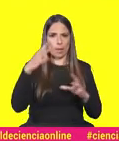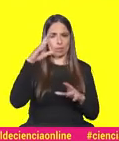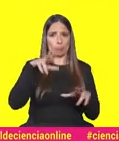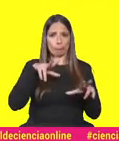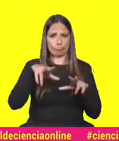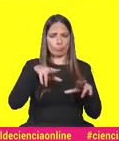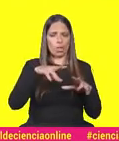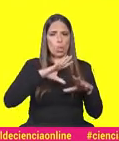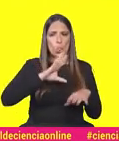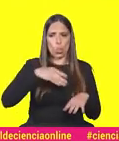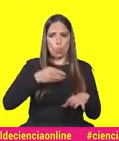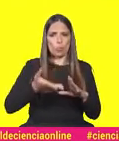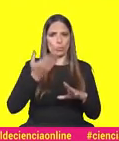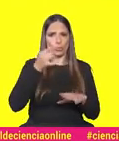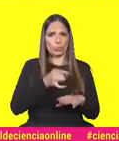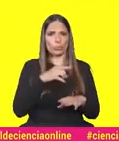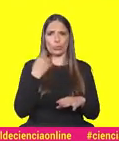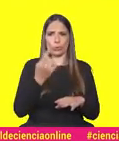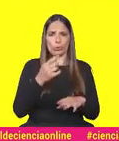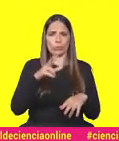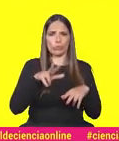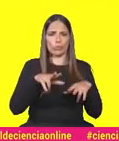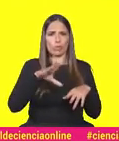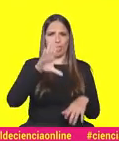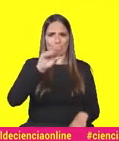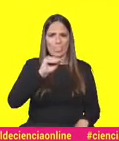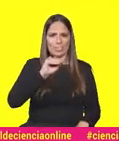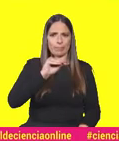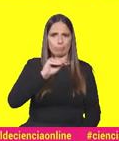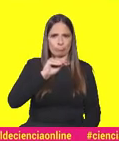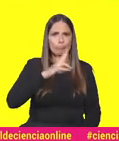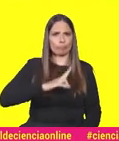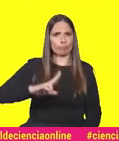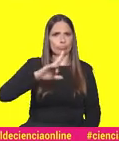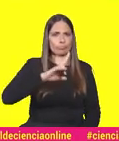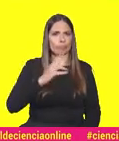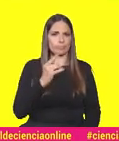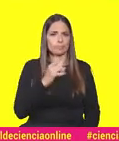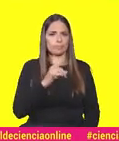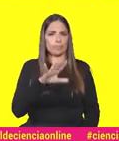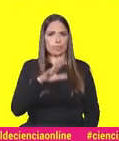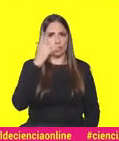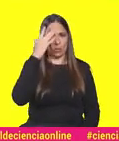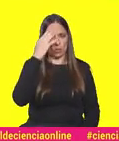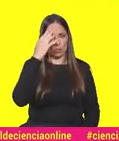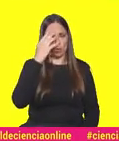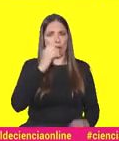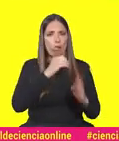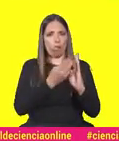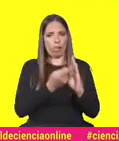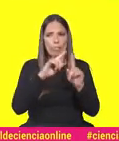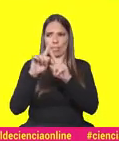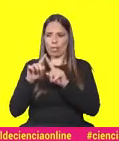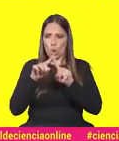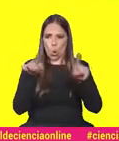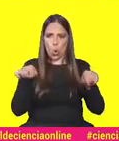dinossauros em todo o mundo. Somos o décimo a nível mundial. Mas se olharmos para o número de espécies de dinossauros por quilómetro